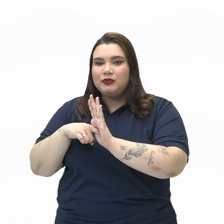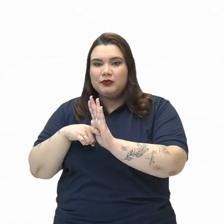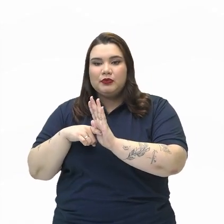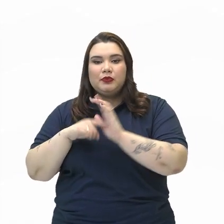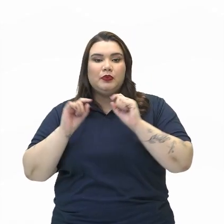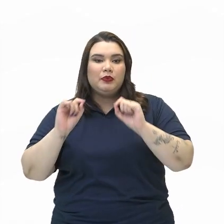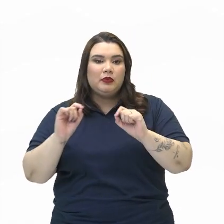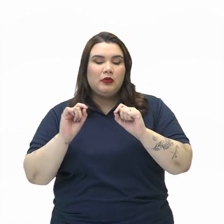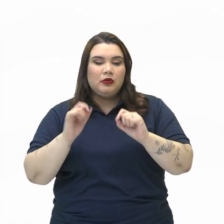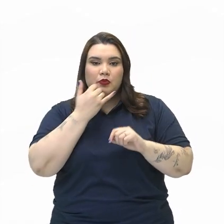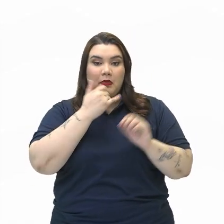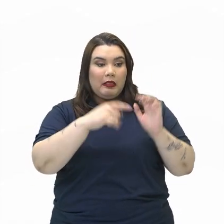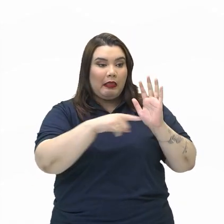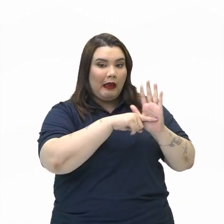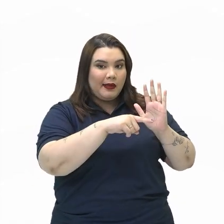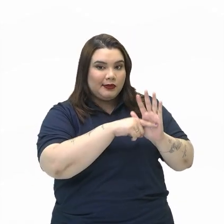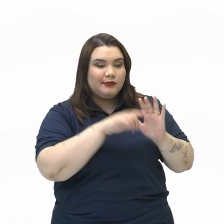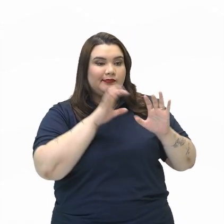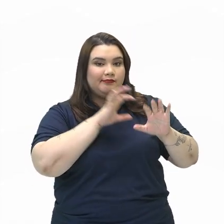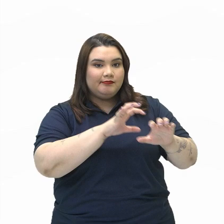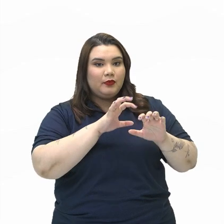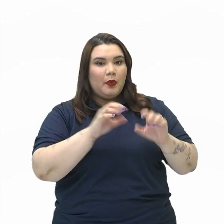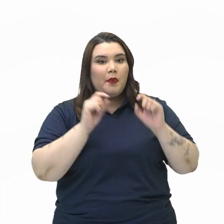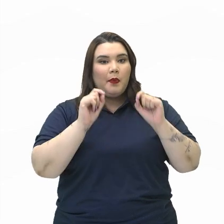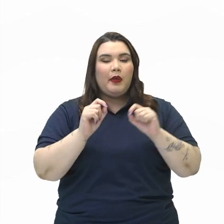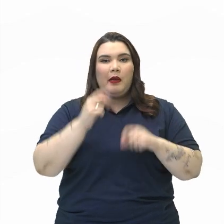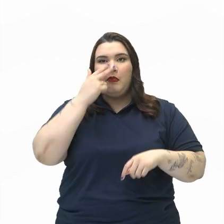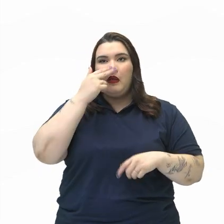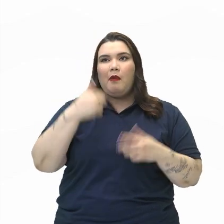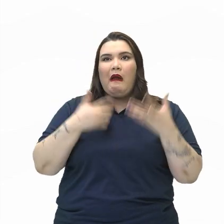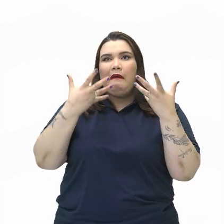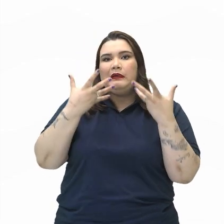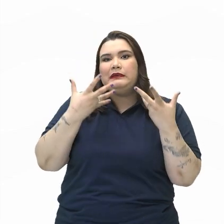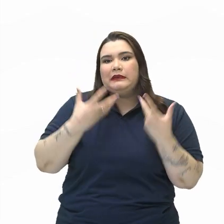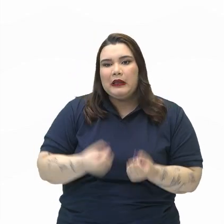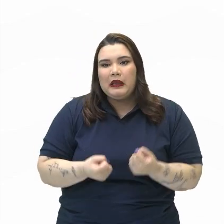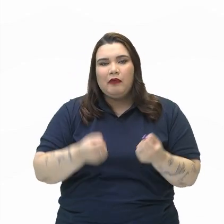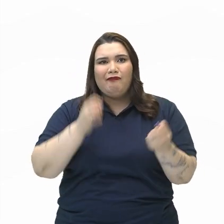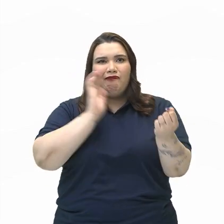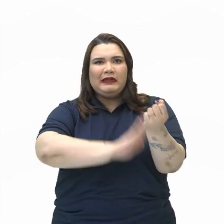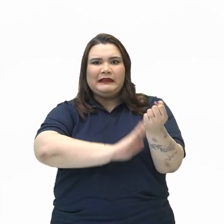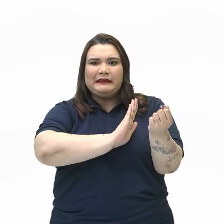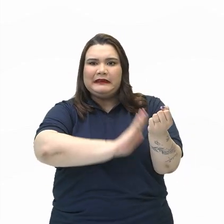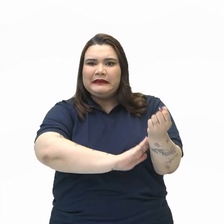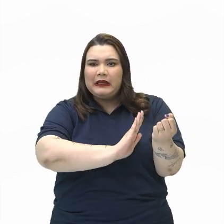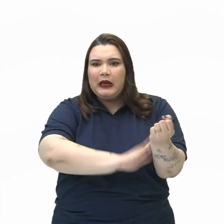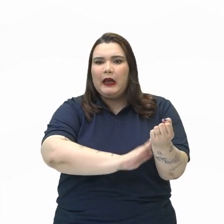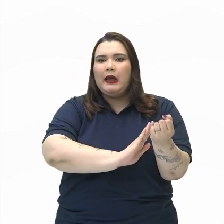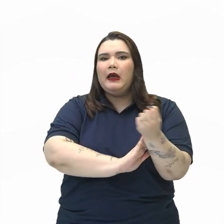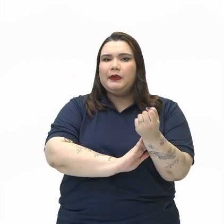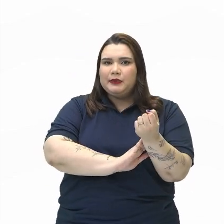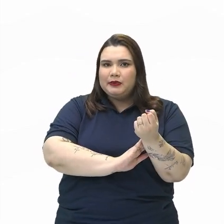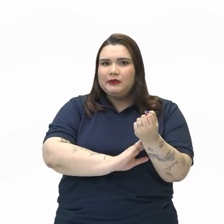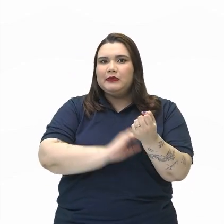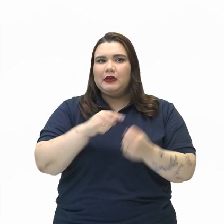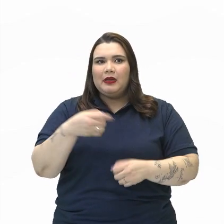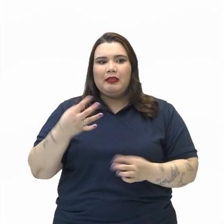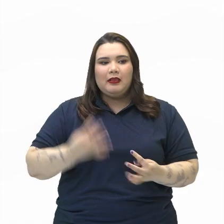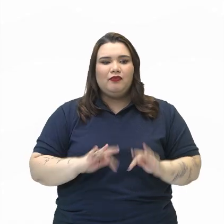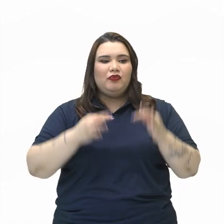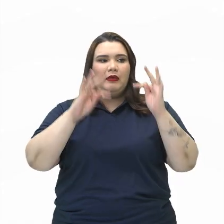do conformismo e dependência, né? Acaba se tornando um vício essa questão das